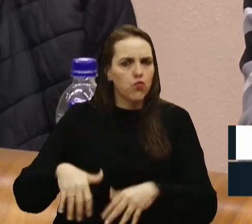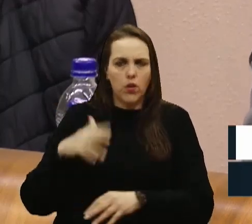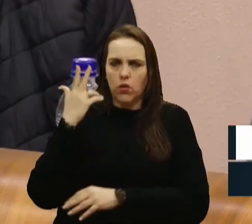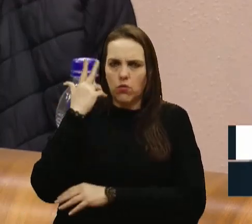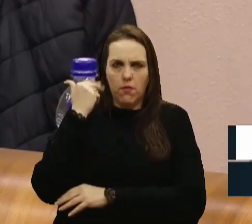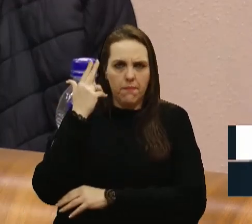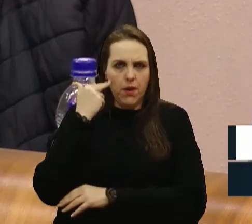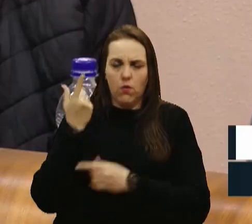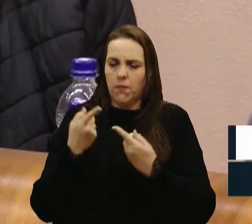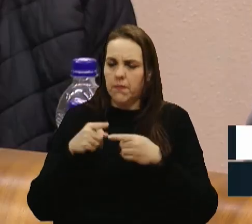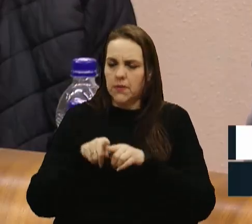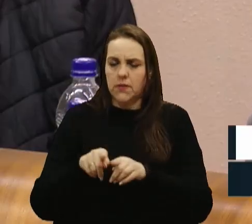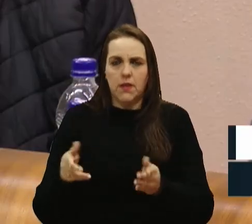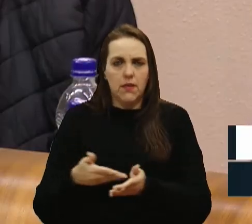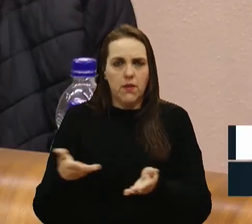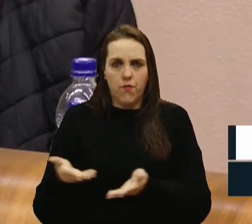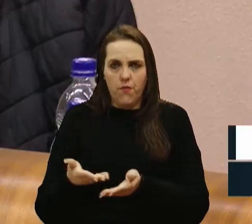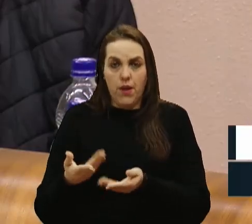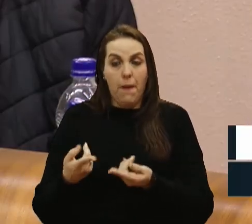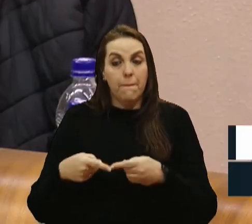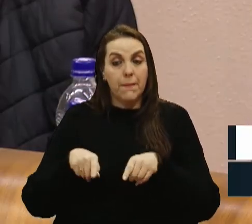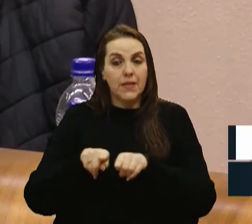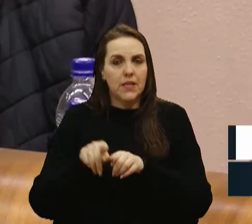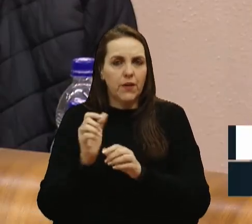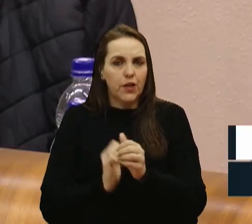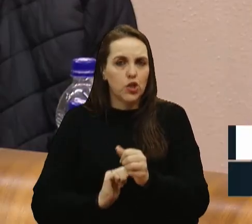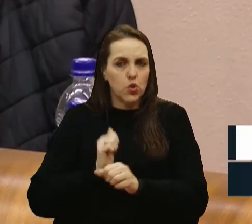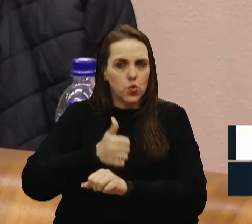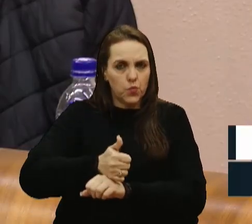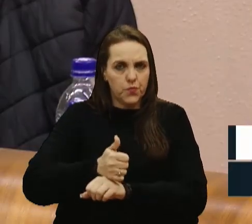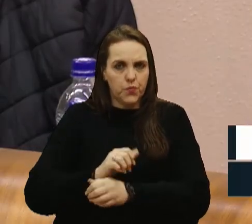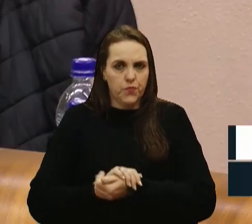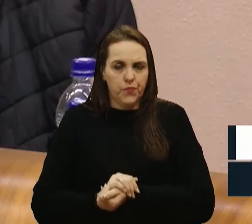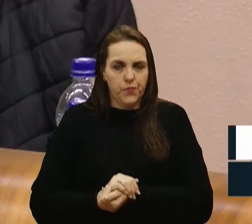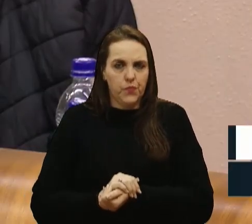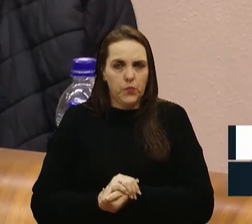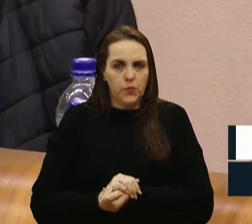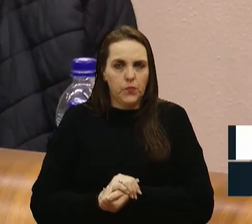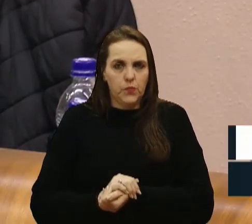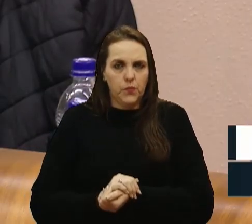temos. Apenas essa parceria vai ser substituída. Tá?